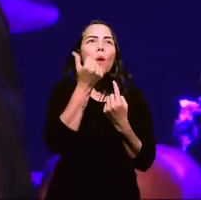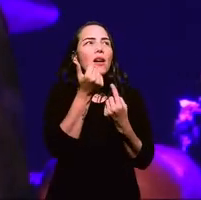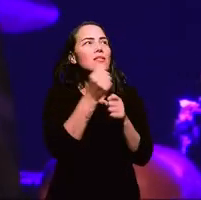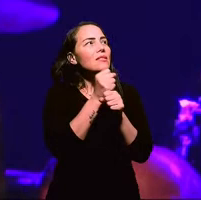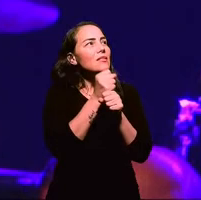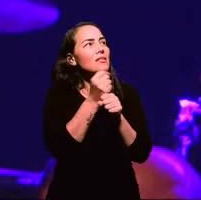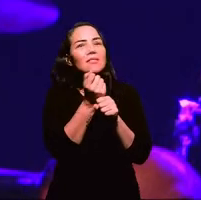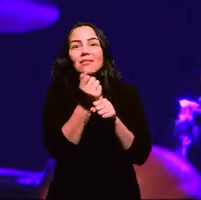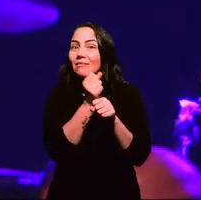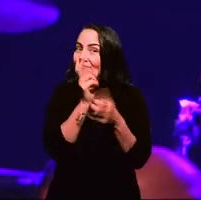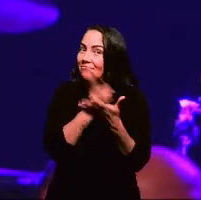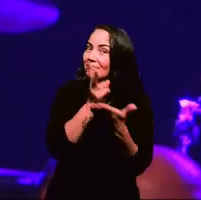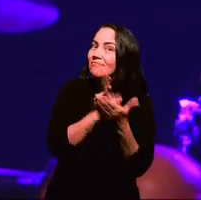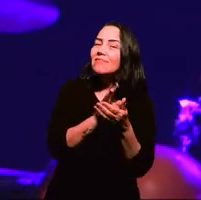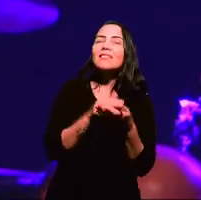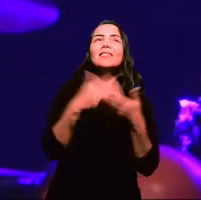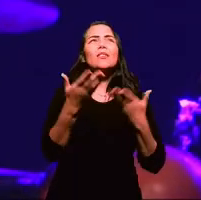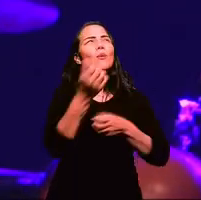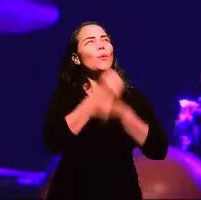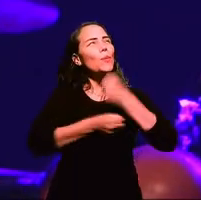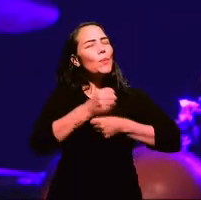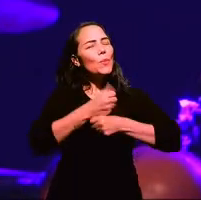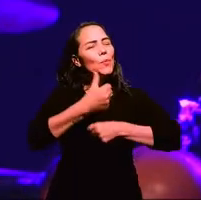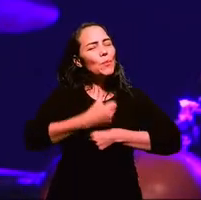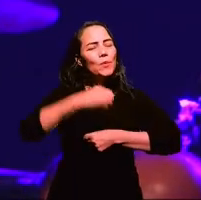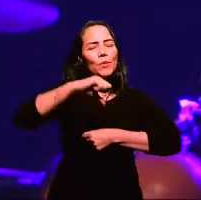mesmo ano, então lá pelos idos de